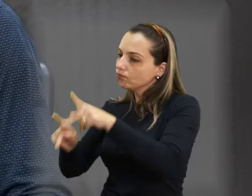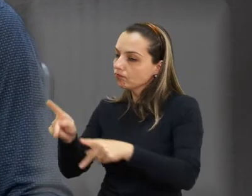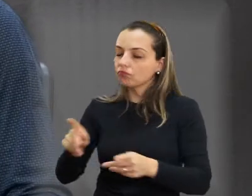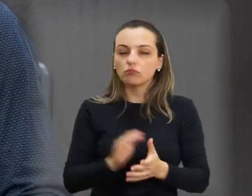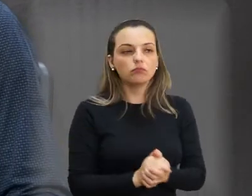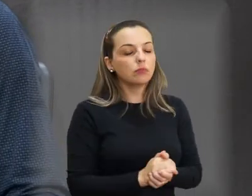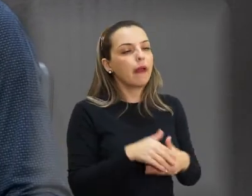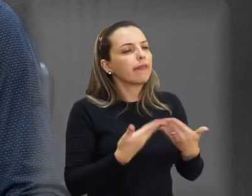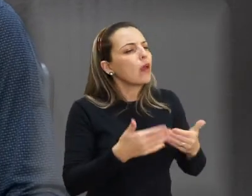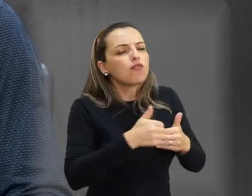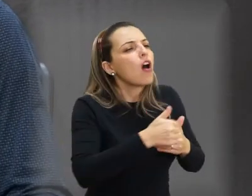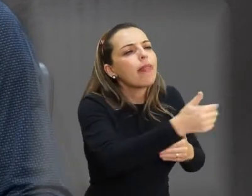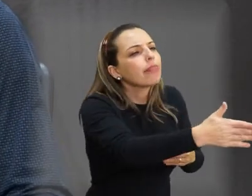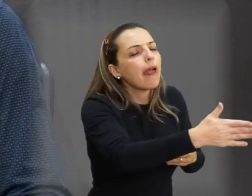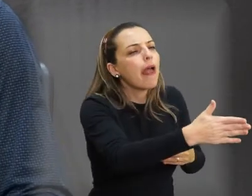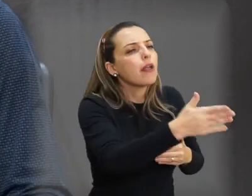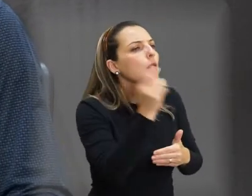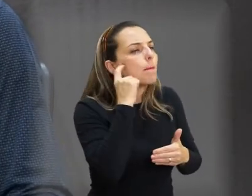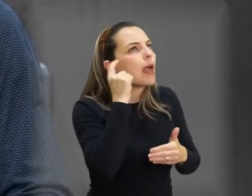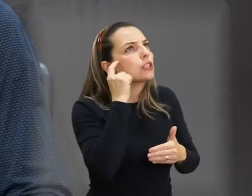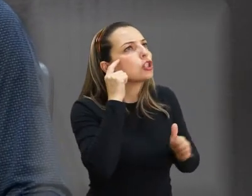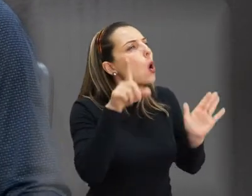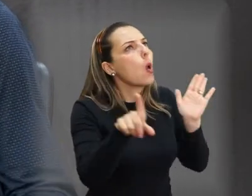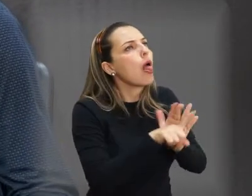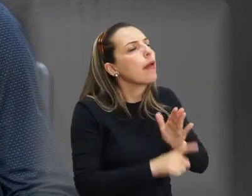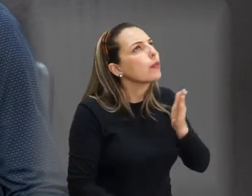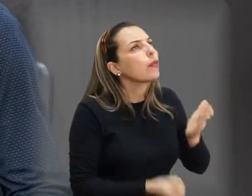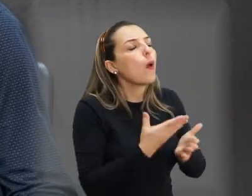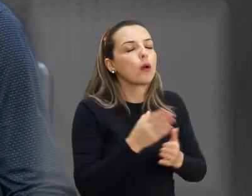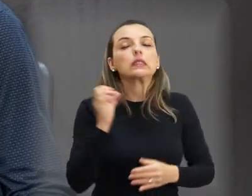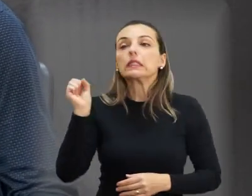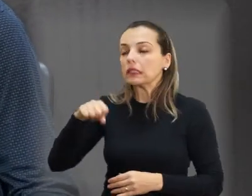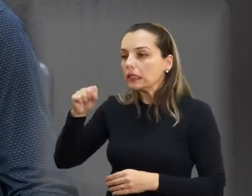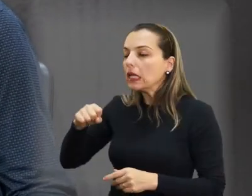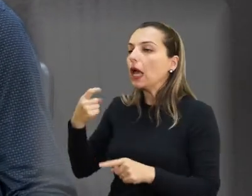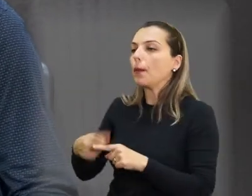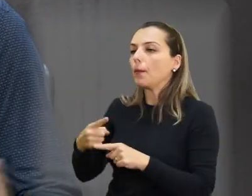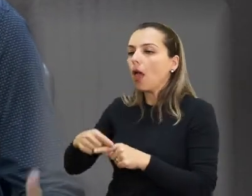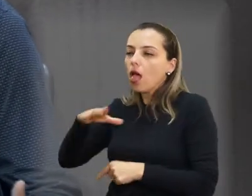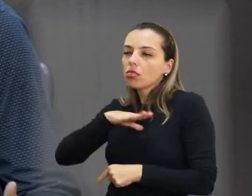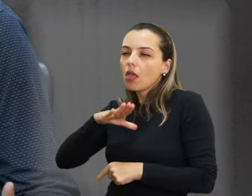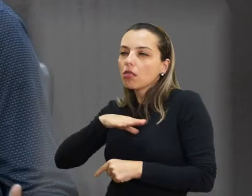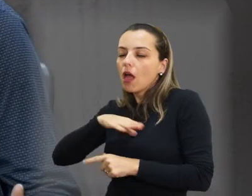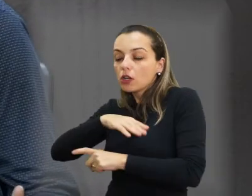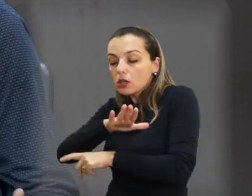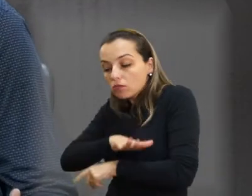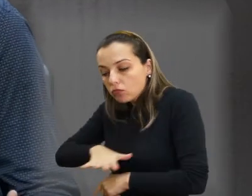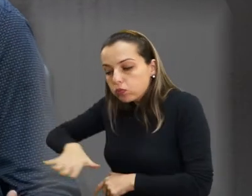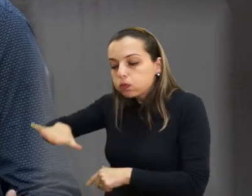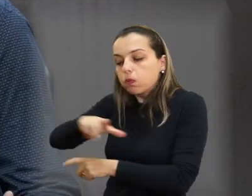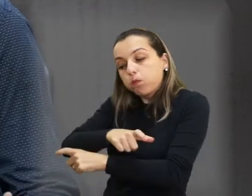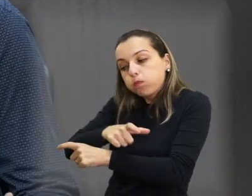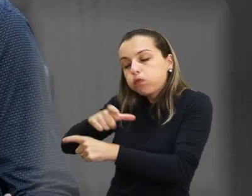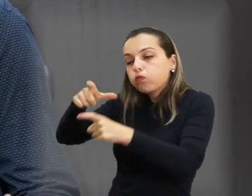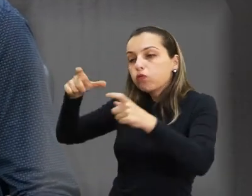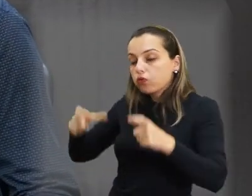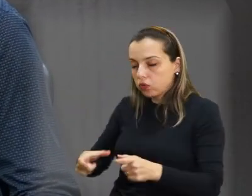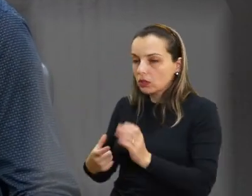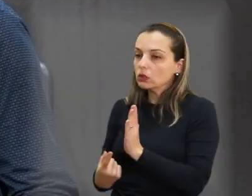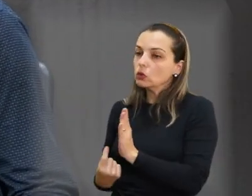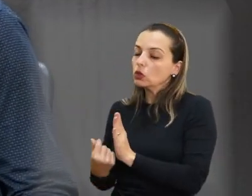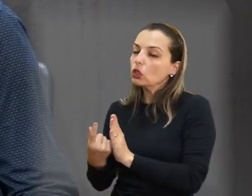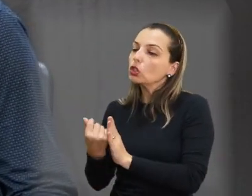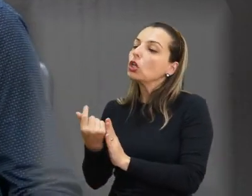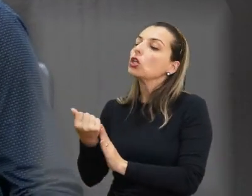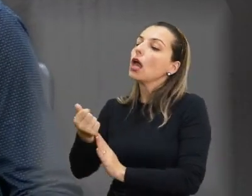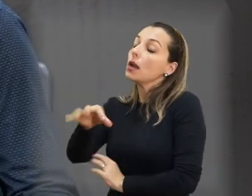então, do que o vereador pensou quando apresentou a lei. Sim, com certeza. Isso é muito bom, né? Porque a cidade, como um todo, inclusive na parte financeira